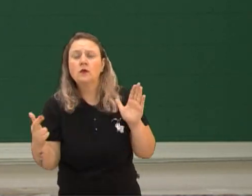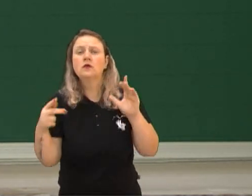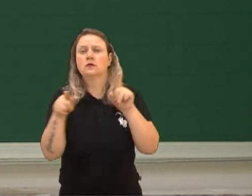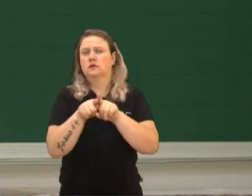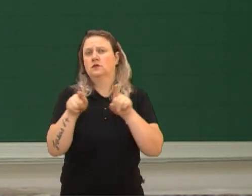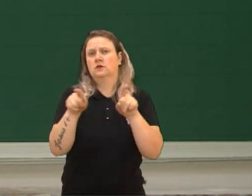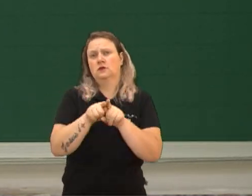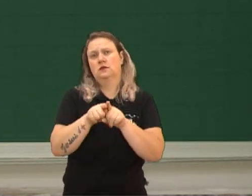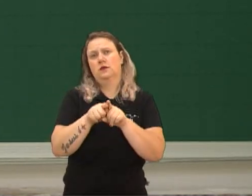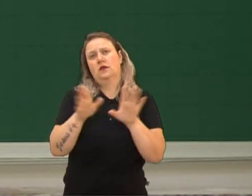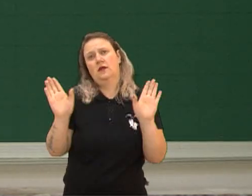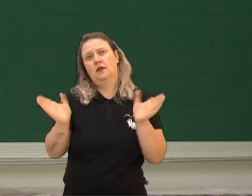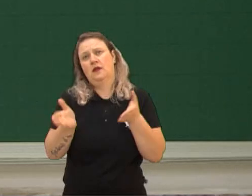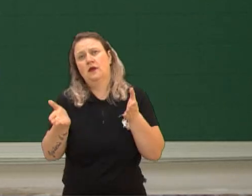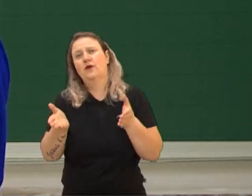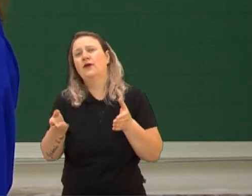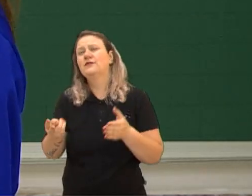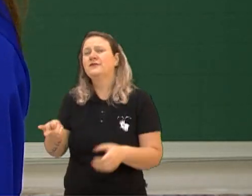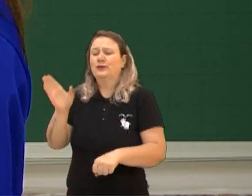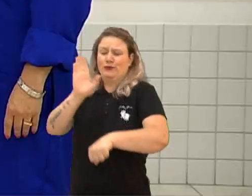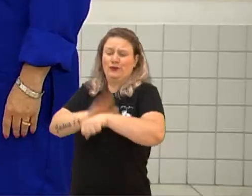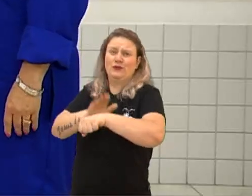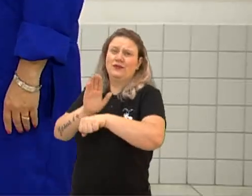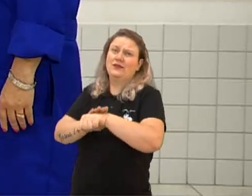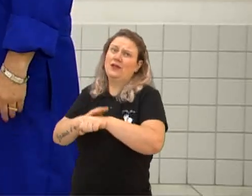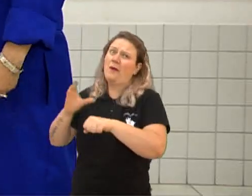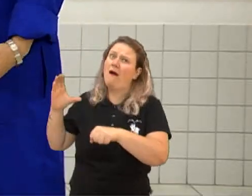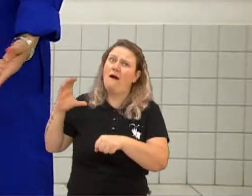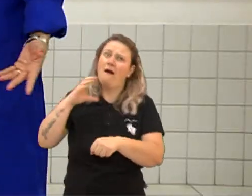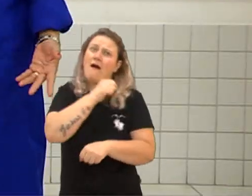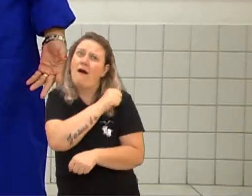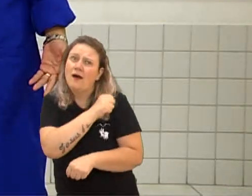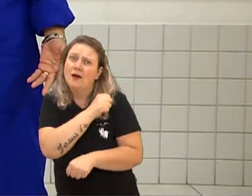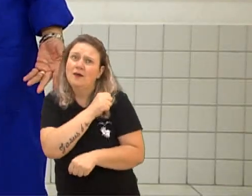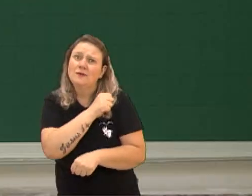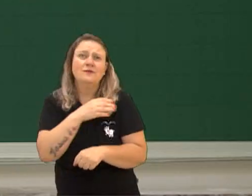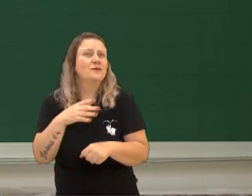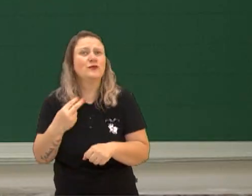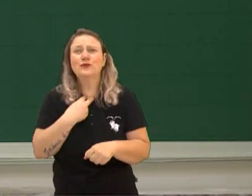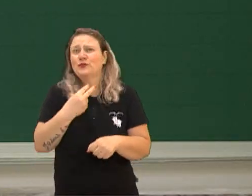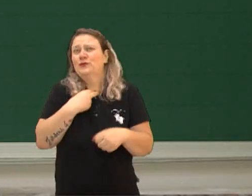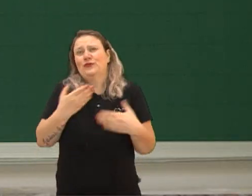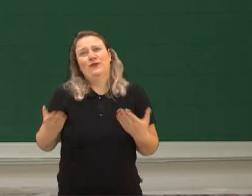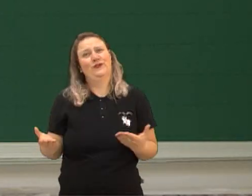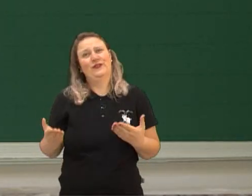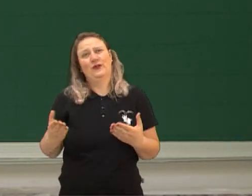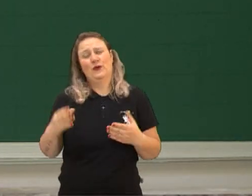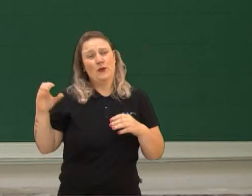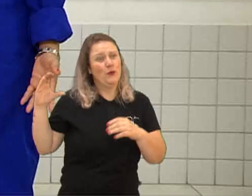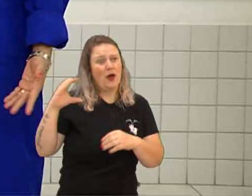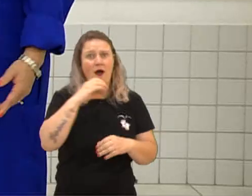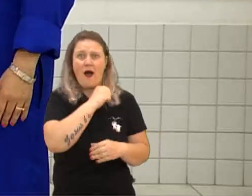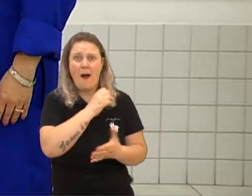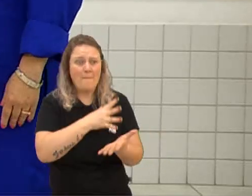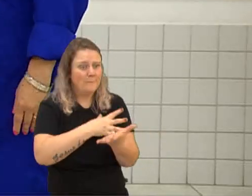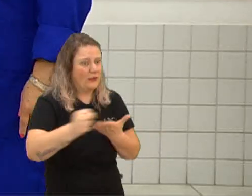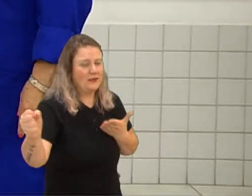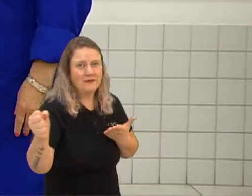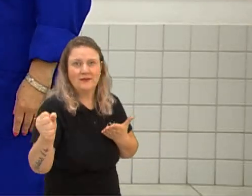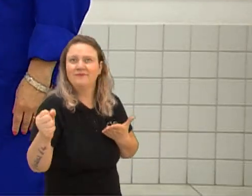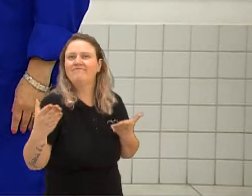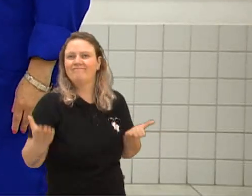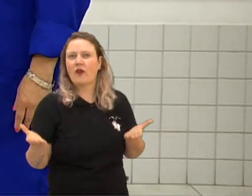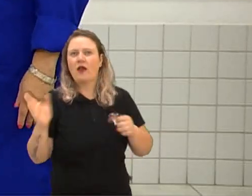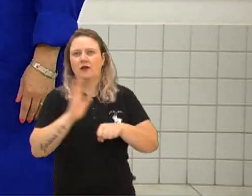questões. Nós não vamos dar conta, né, professora Rosa? É muito pouco tempo, gente. É muito pouco tempo aqui para a gente